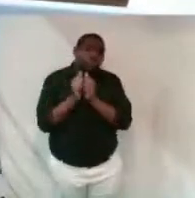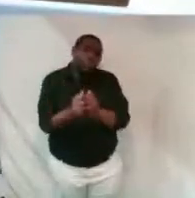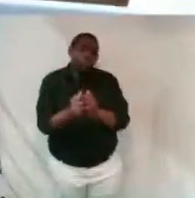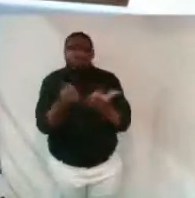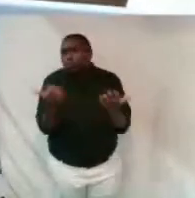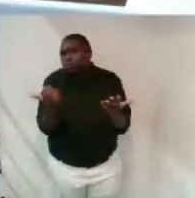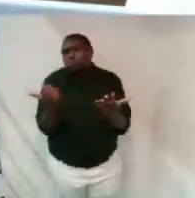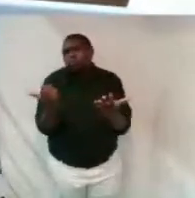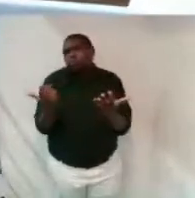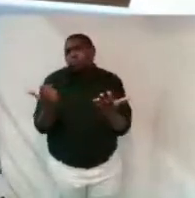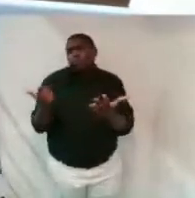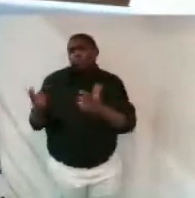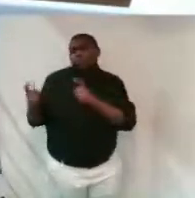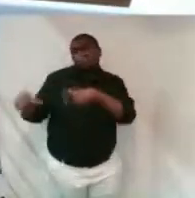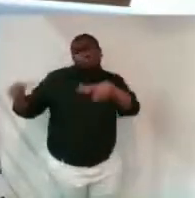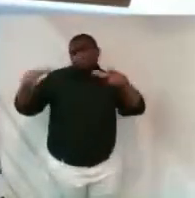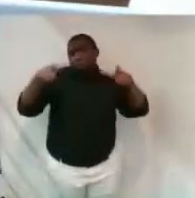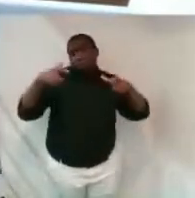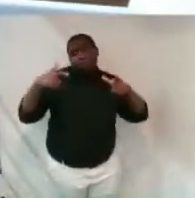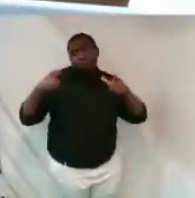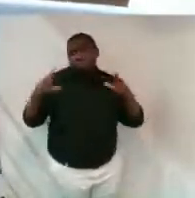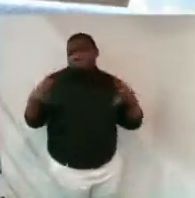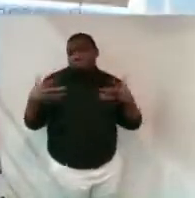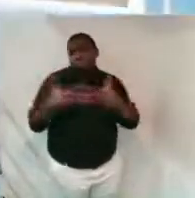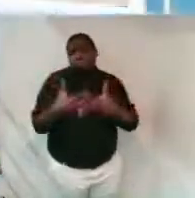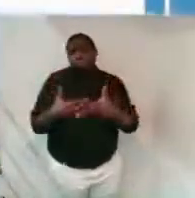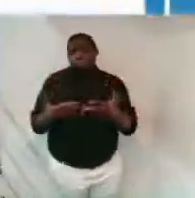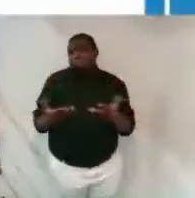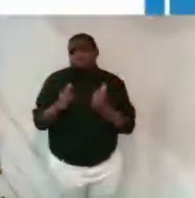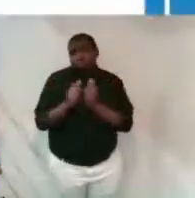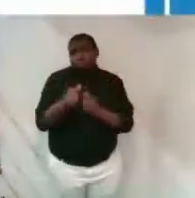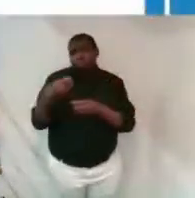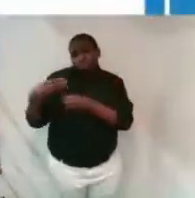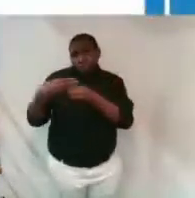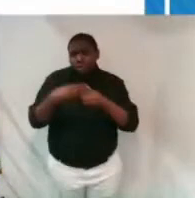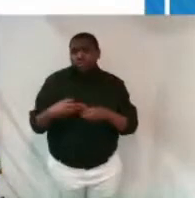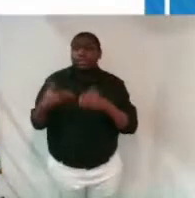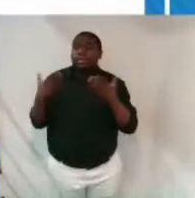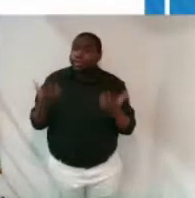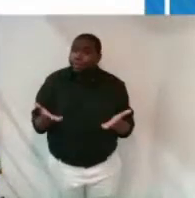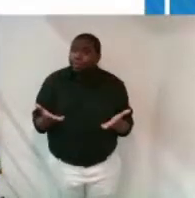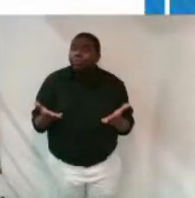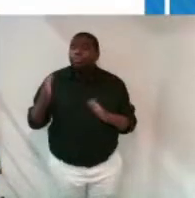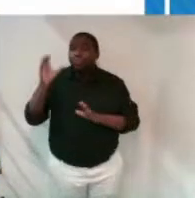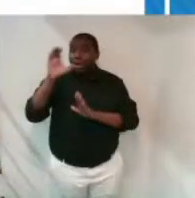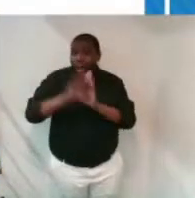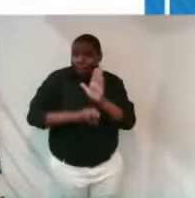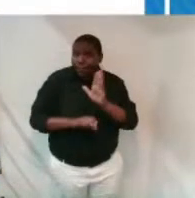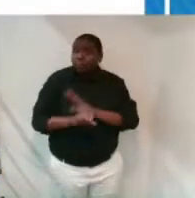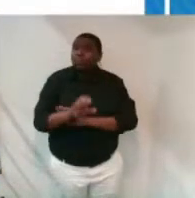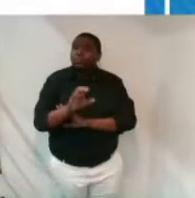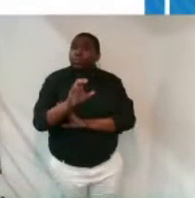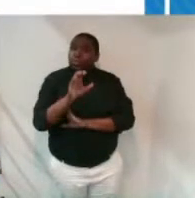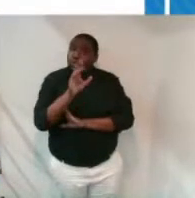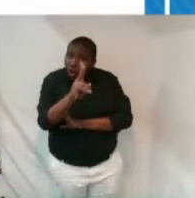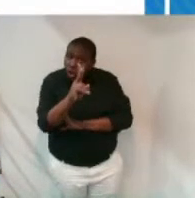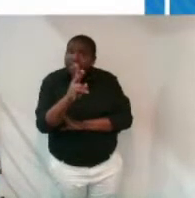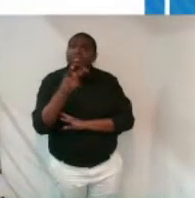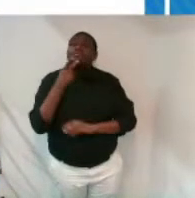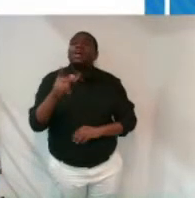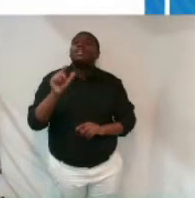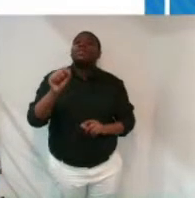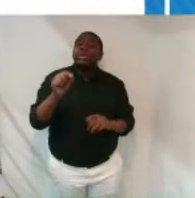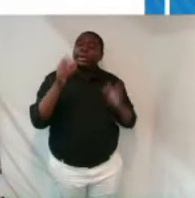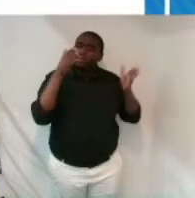outros arranjos municipais. Né? Então, essa compostagem, o capítulo 2 aí tem essas etapas